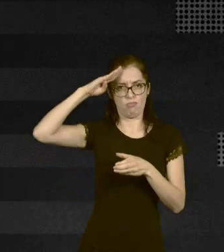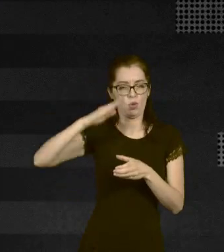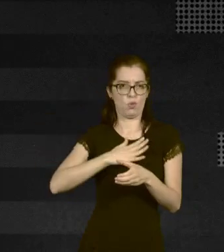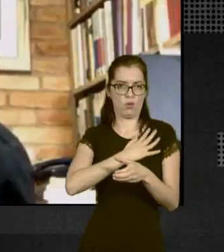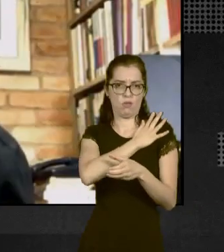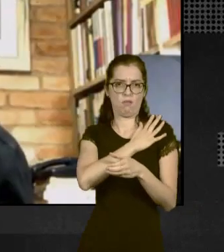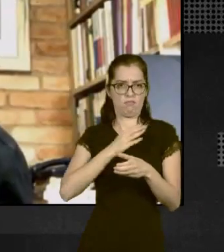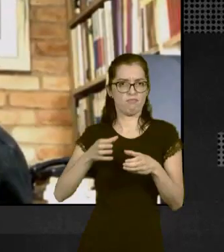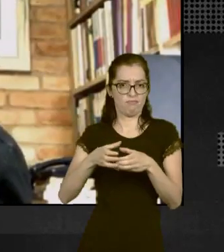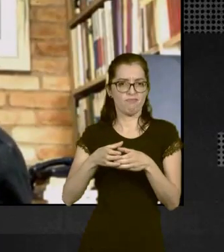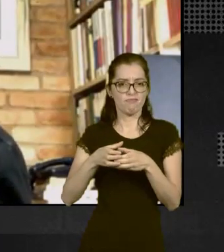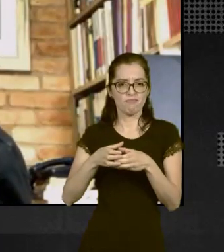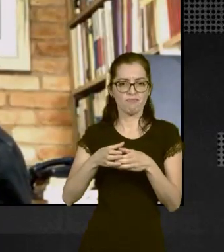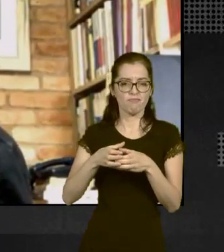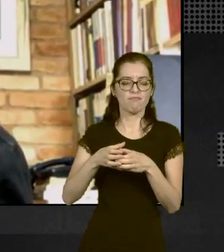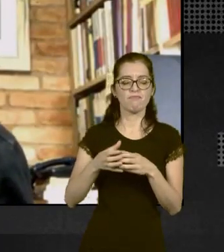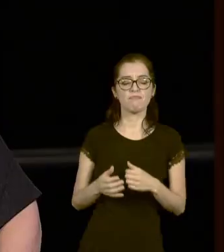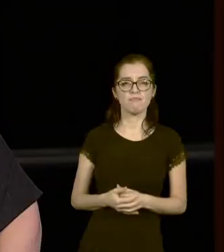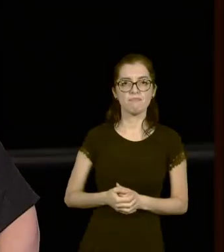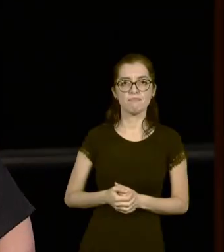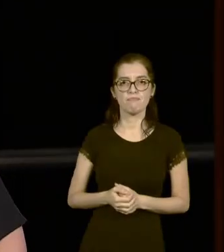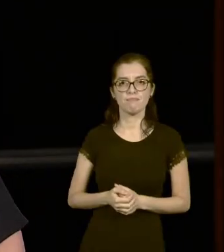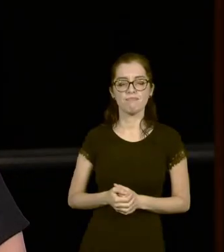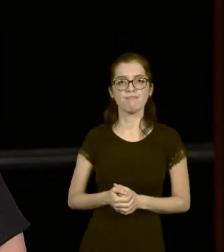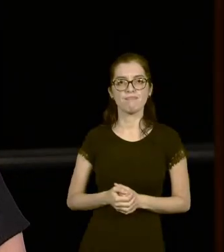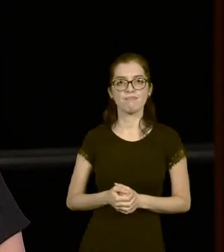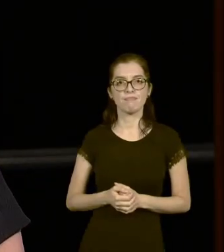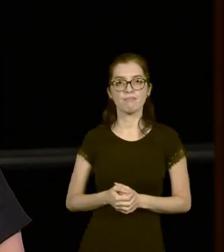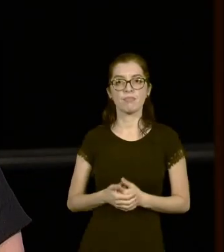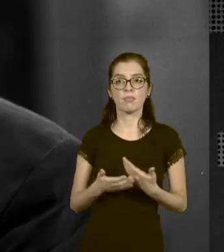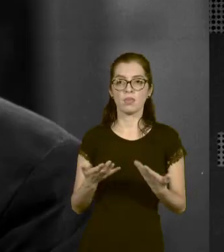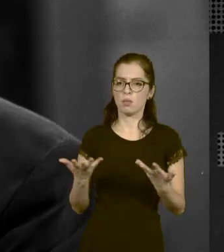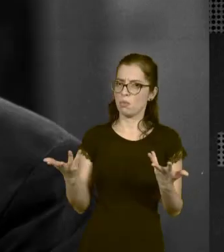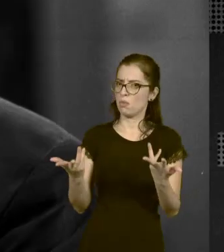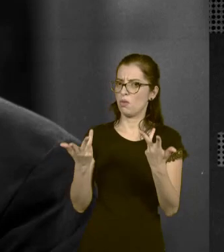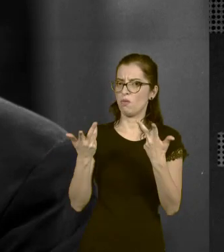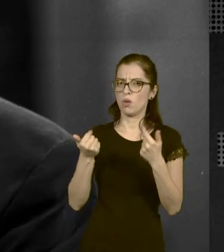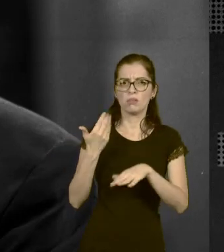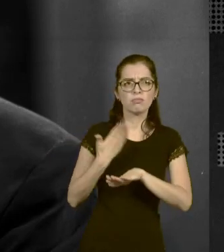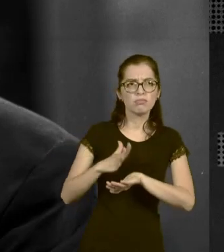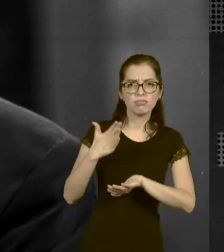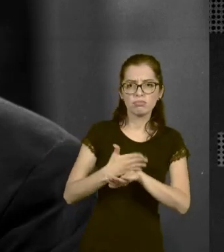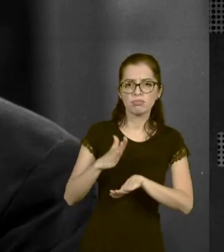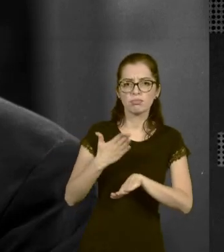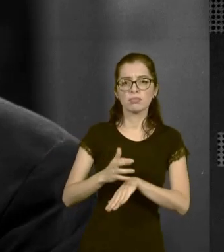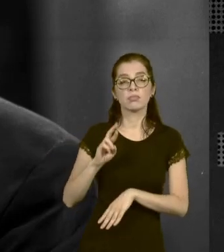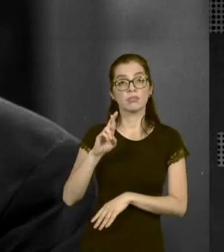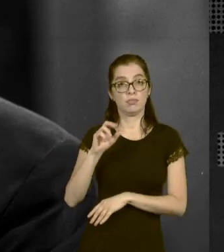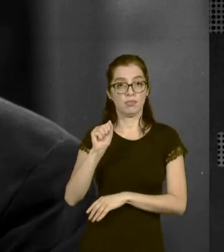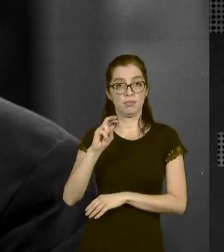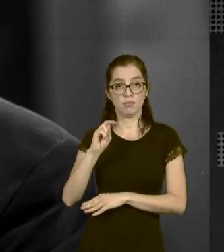eu arrasei nessa peça, sabe? E aí o Raul Cortez foi ver, lá